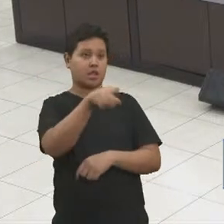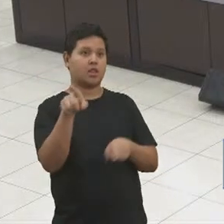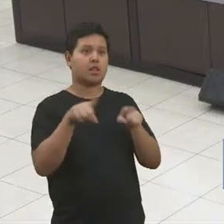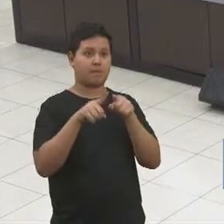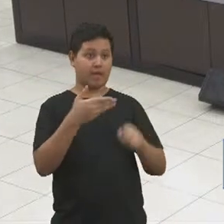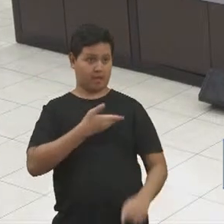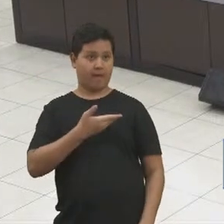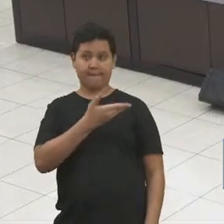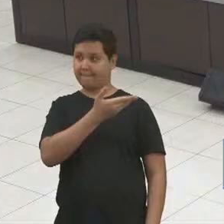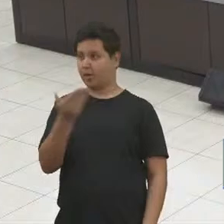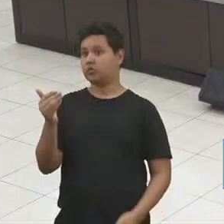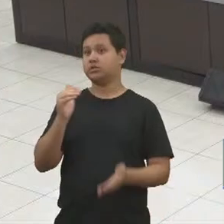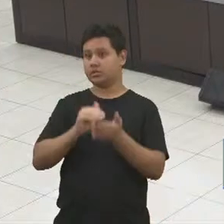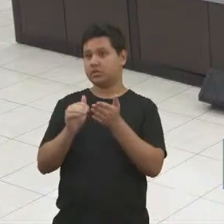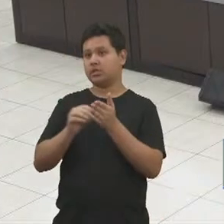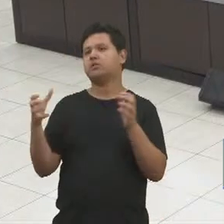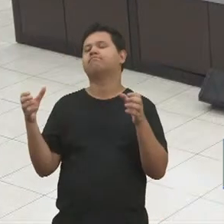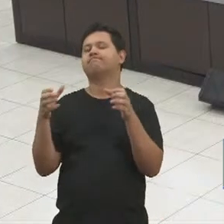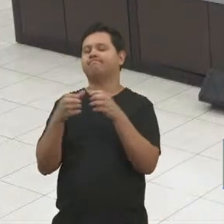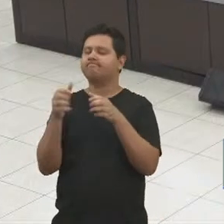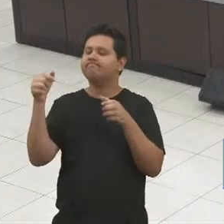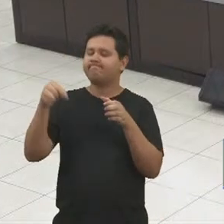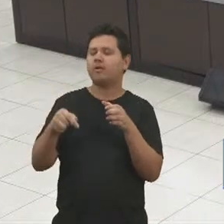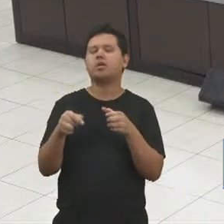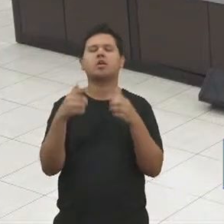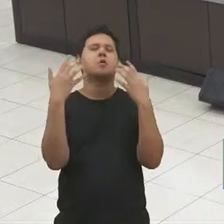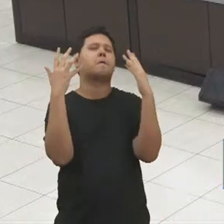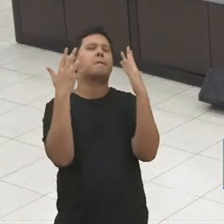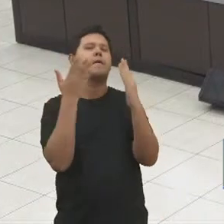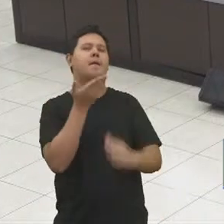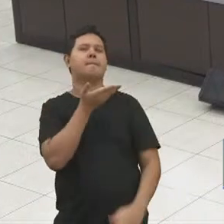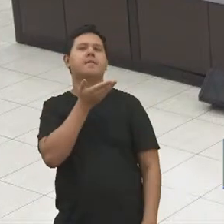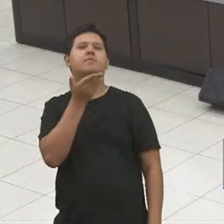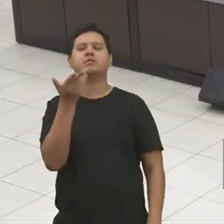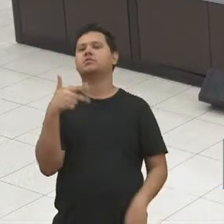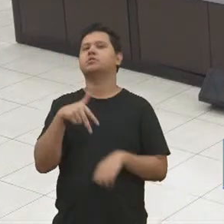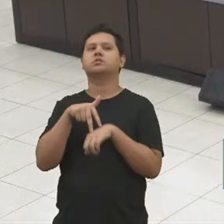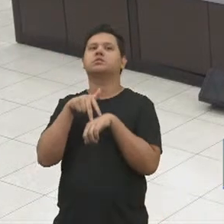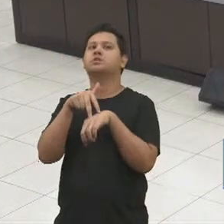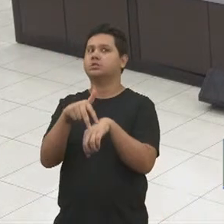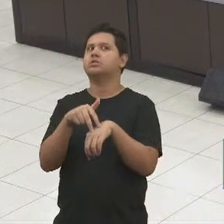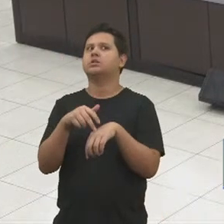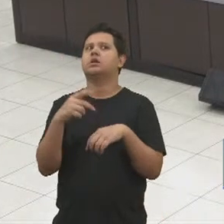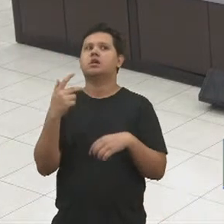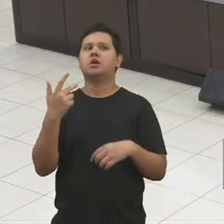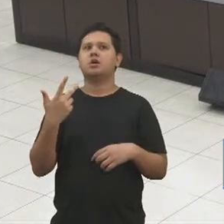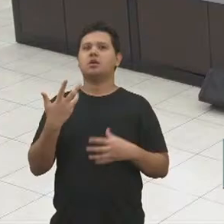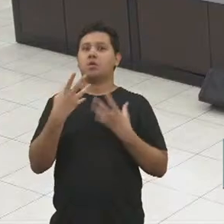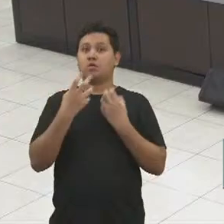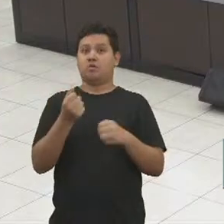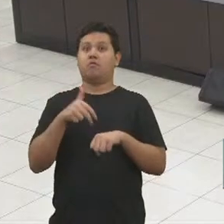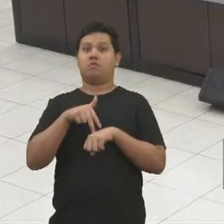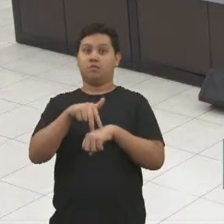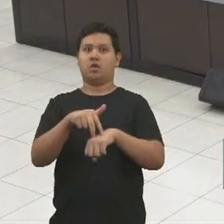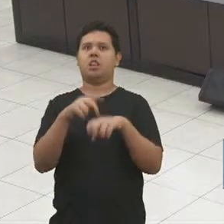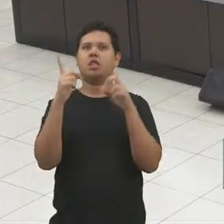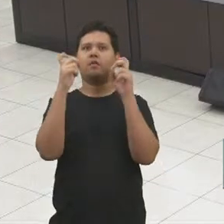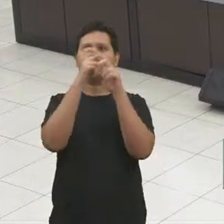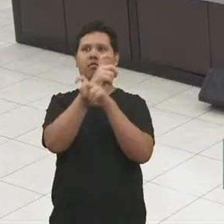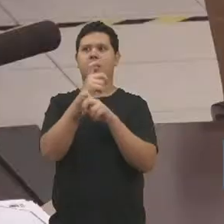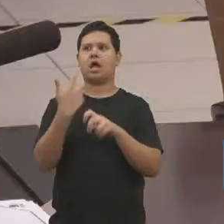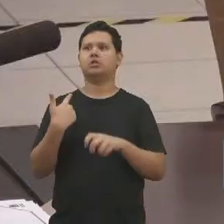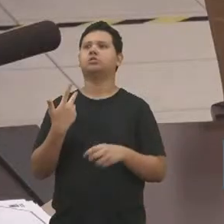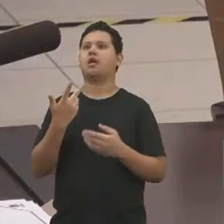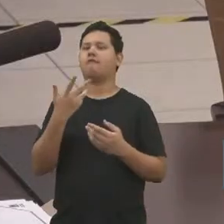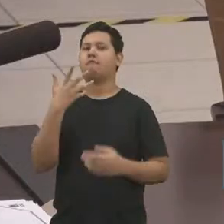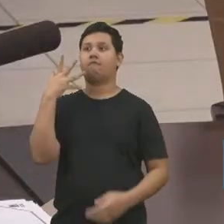Secretaria de Finanças, e dar os parabéns. Dar os parabéns pelo desafio assumido, pela dificuldade que é